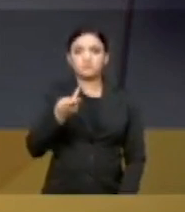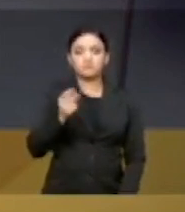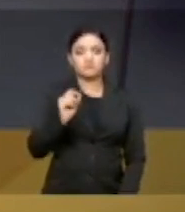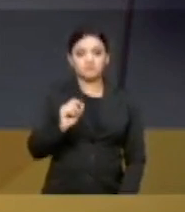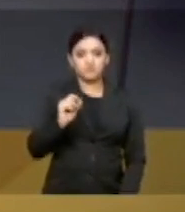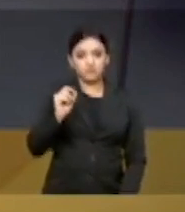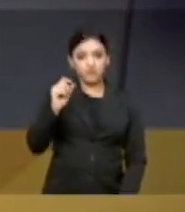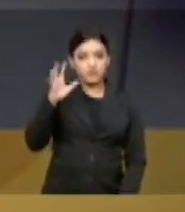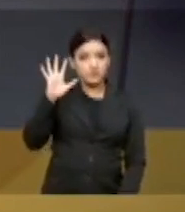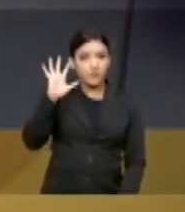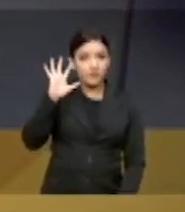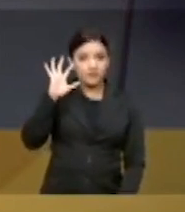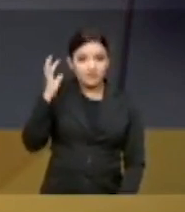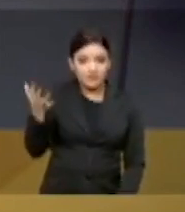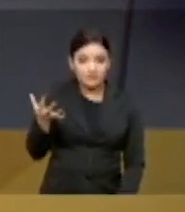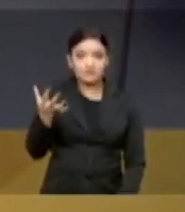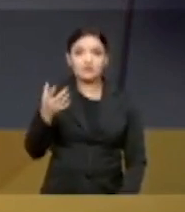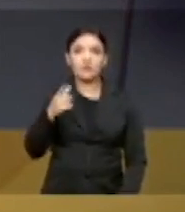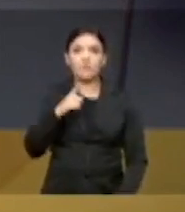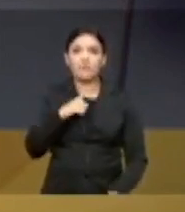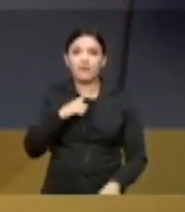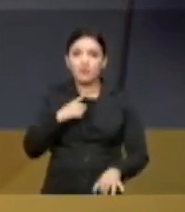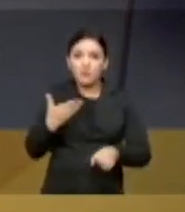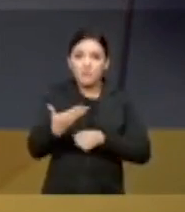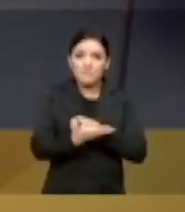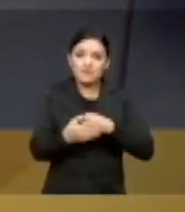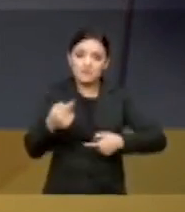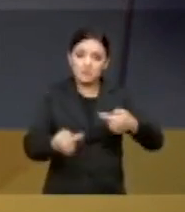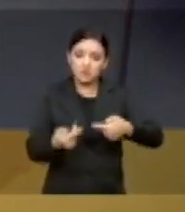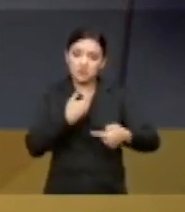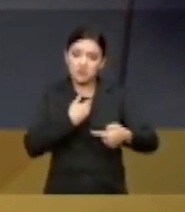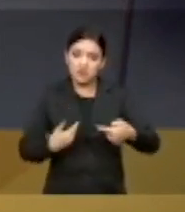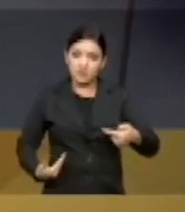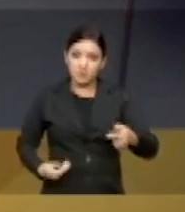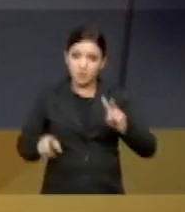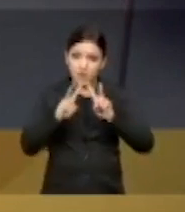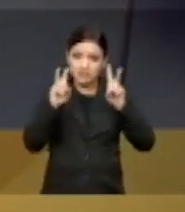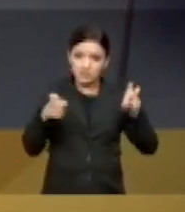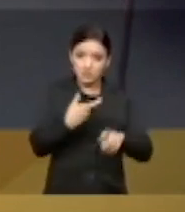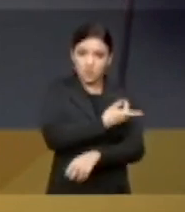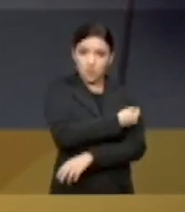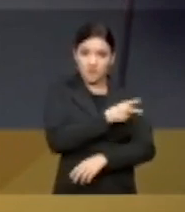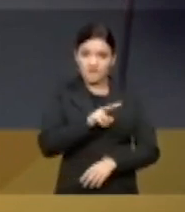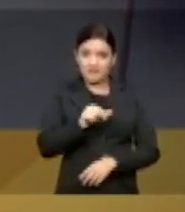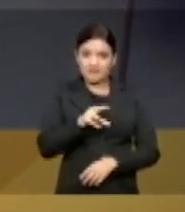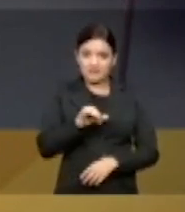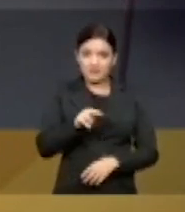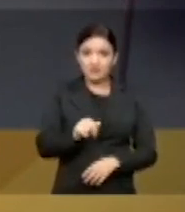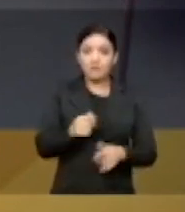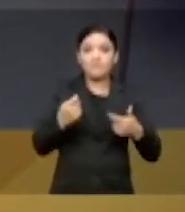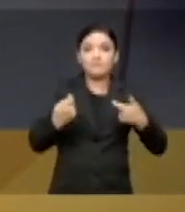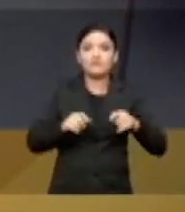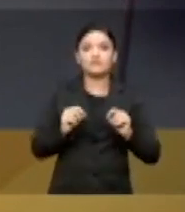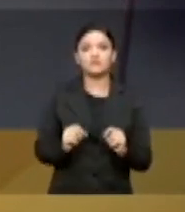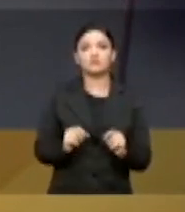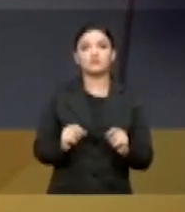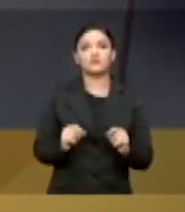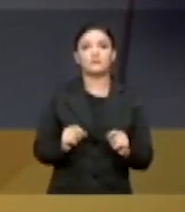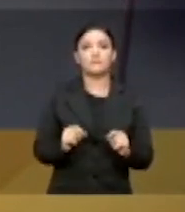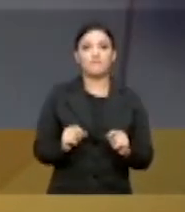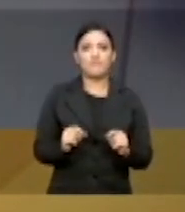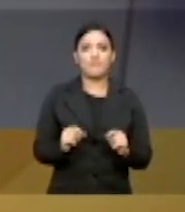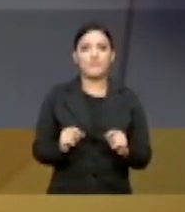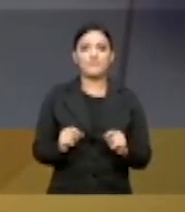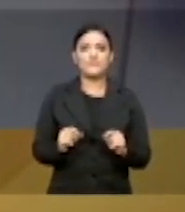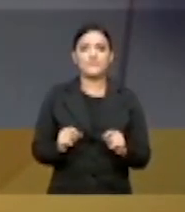decisão ao orientar a política pública no campo da matéria vacinal deve ser e será feita